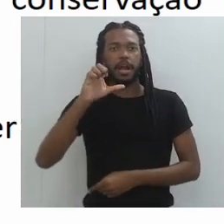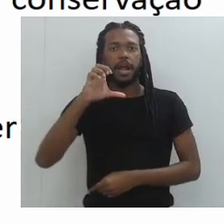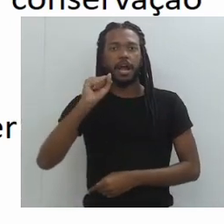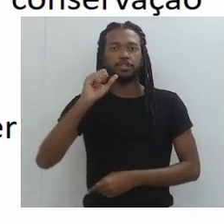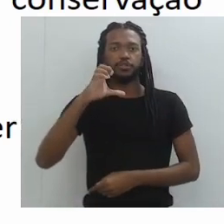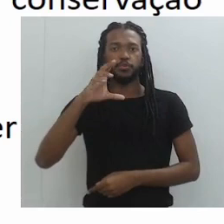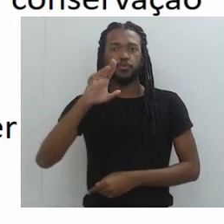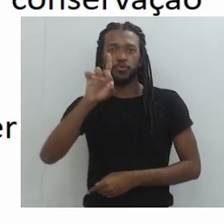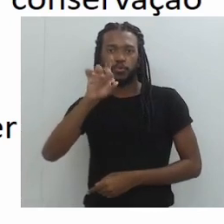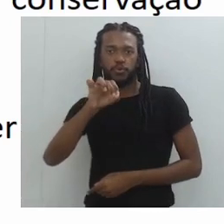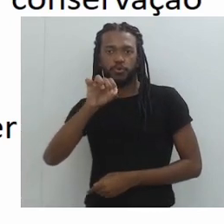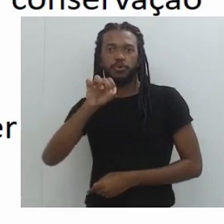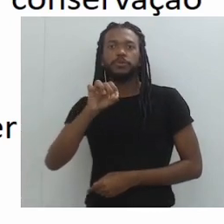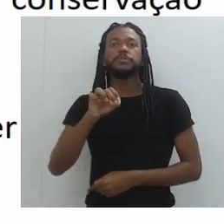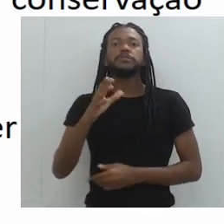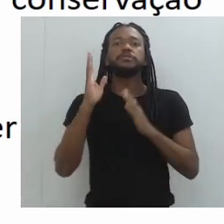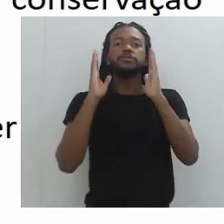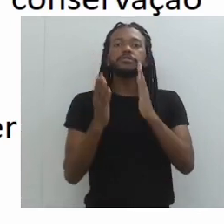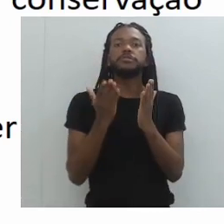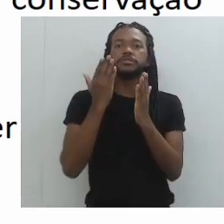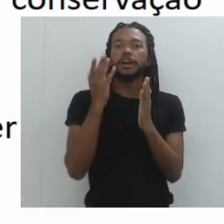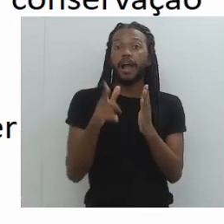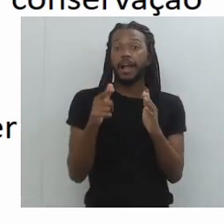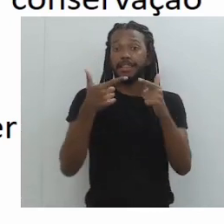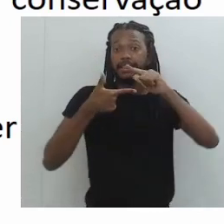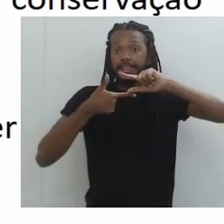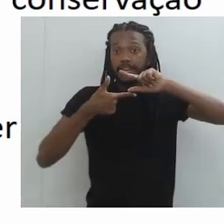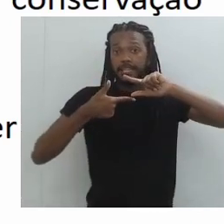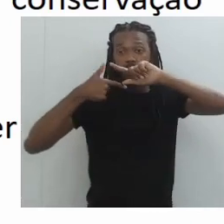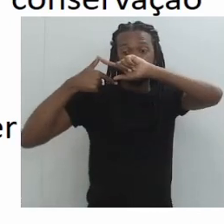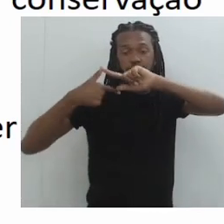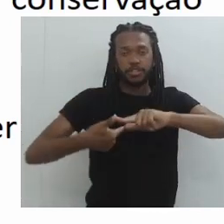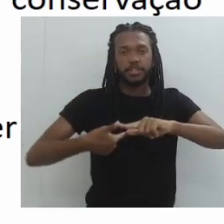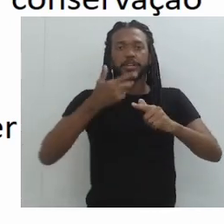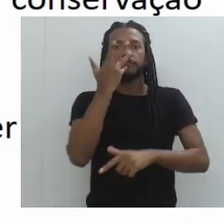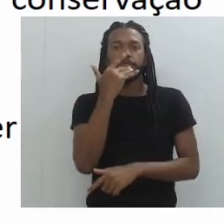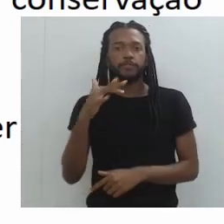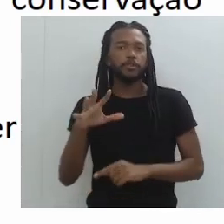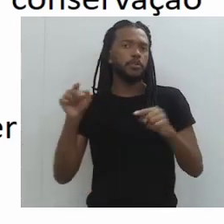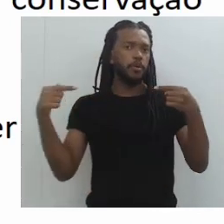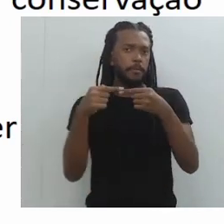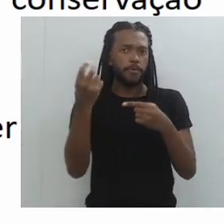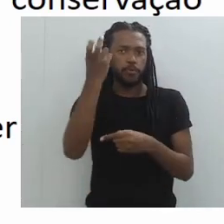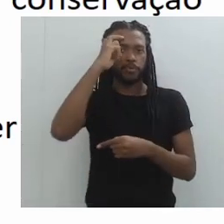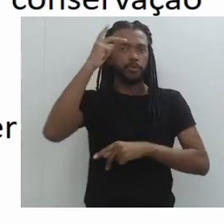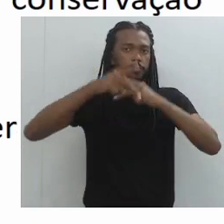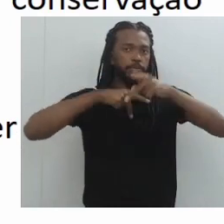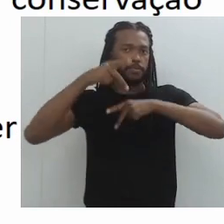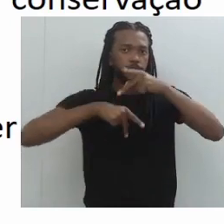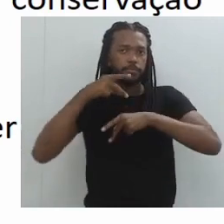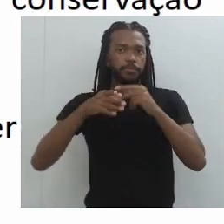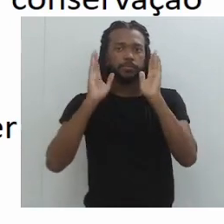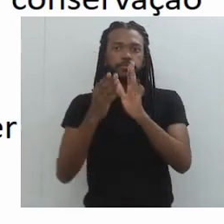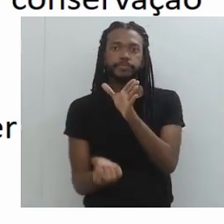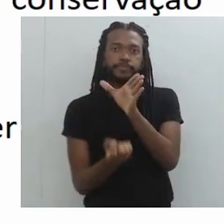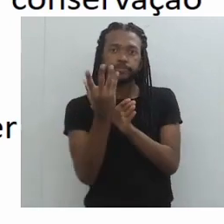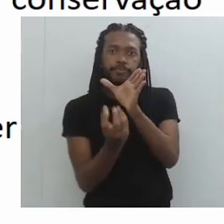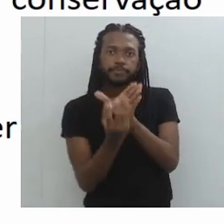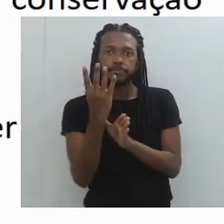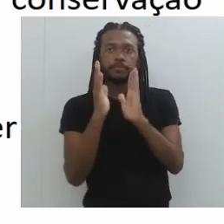Kishimoto, os jogos tradicionais infantis fazem parte da cultura popular e expressam a